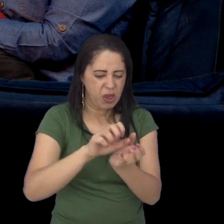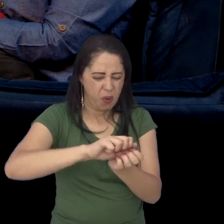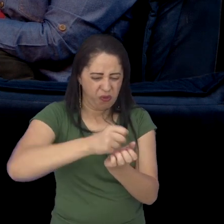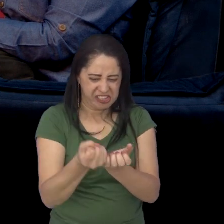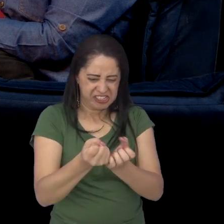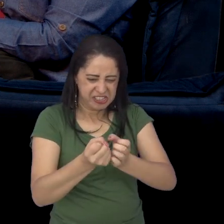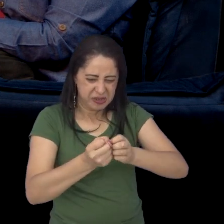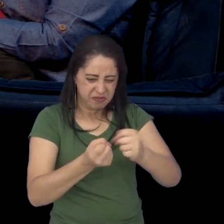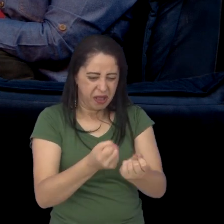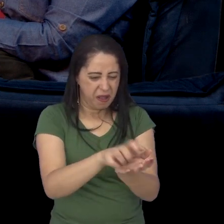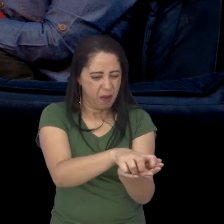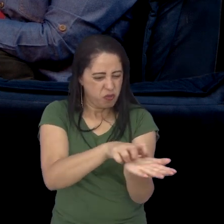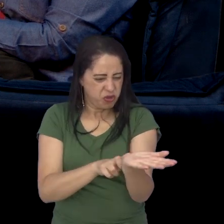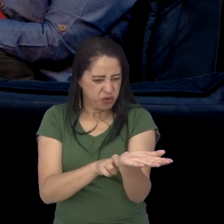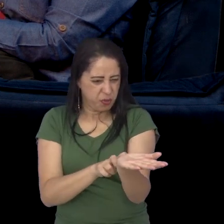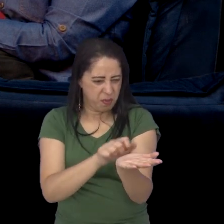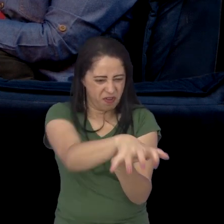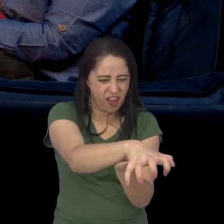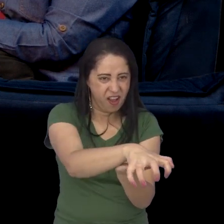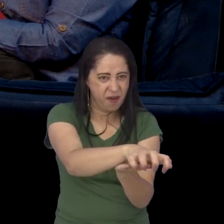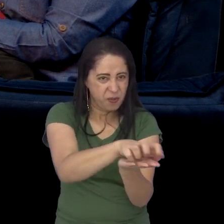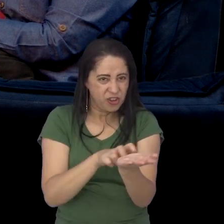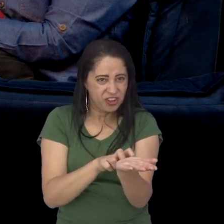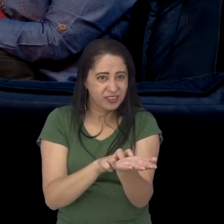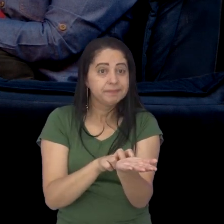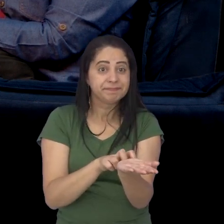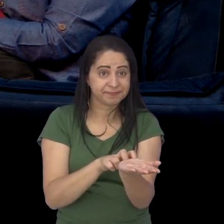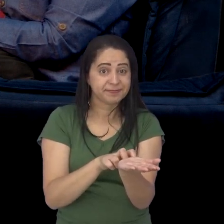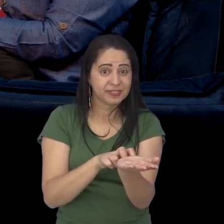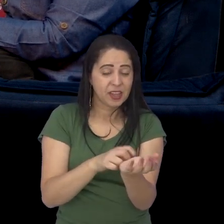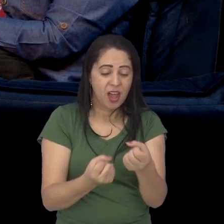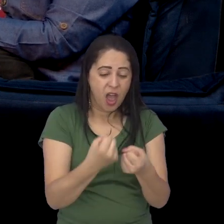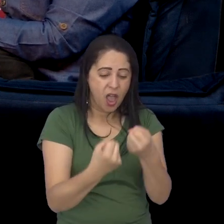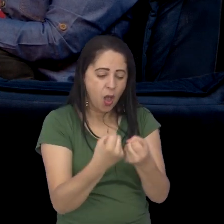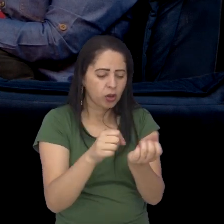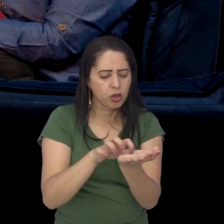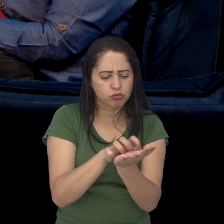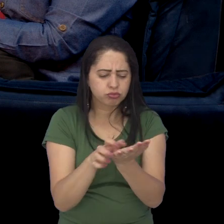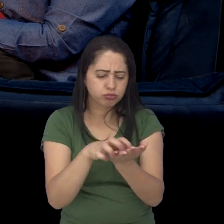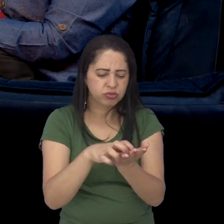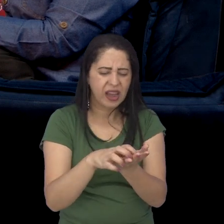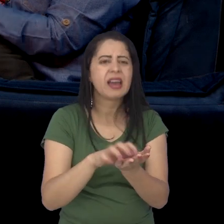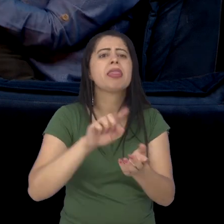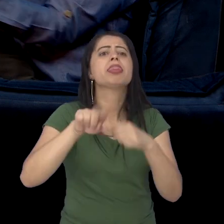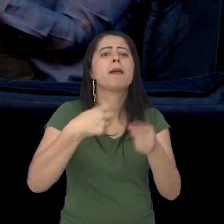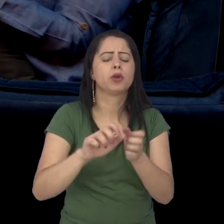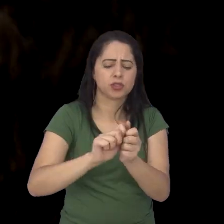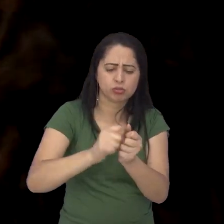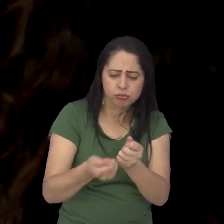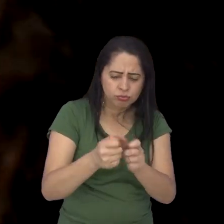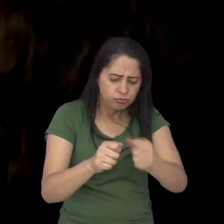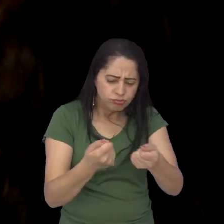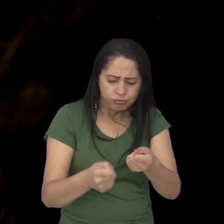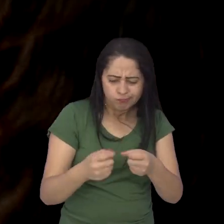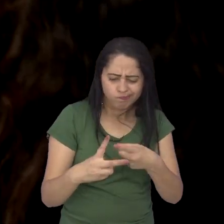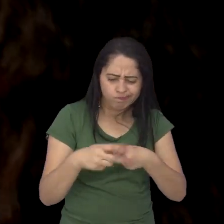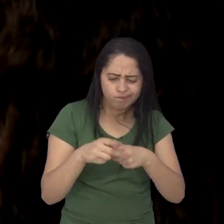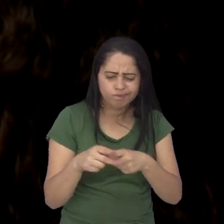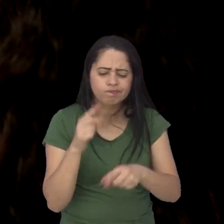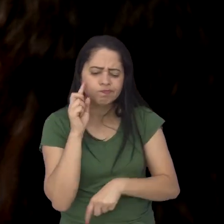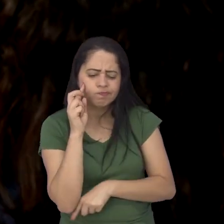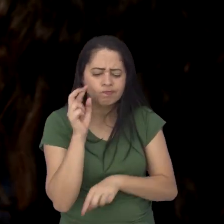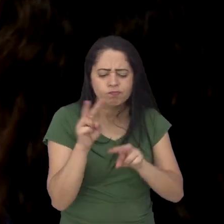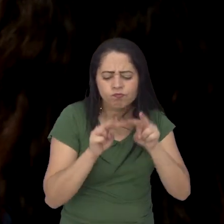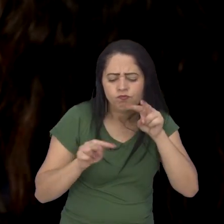mão, puxava para trás, ele andava para frente. Eu puxava para trás, ele andava para frente. Eu estava desmontando o carrinho para ver por que isso estava acontecendo.